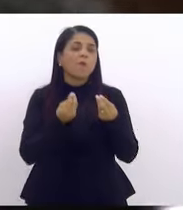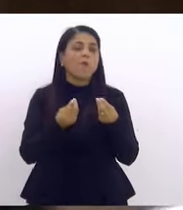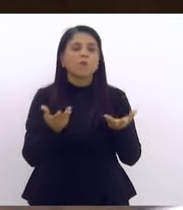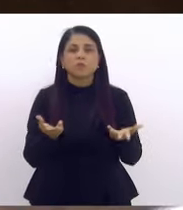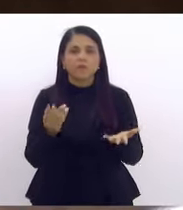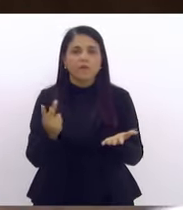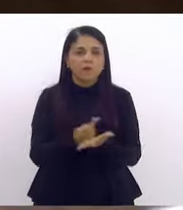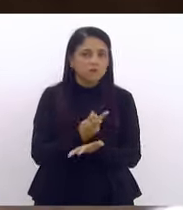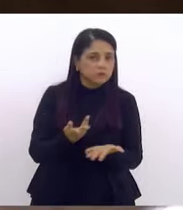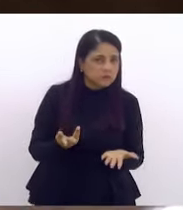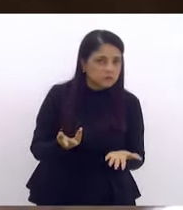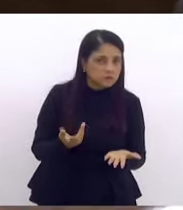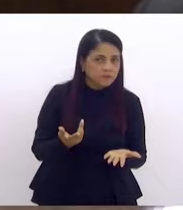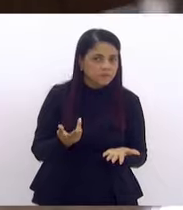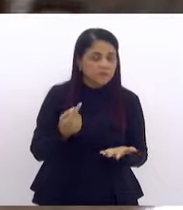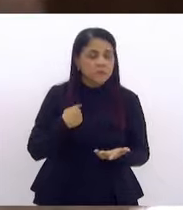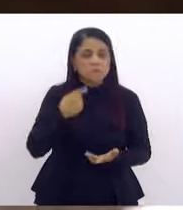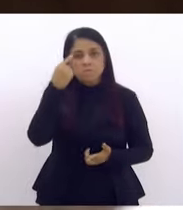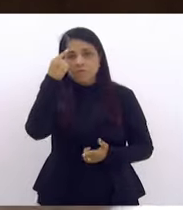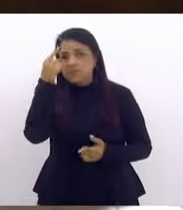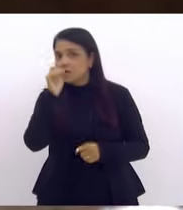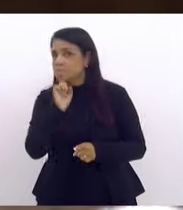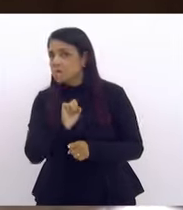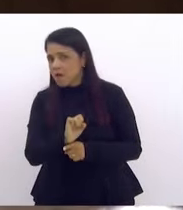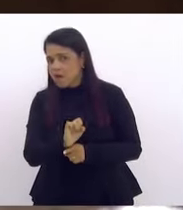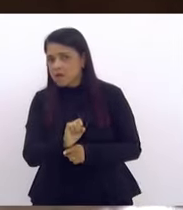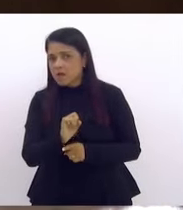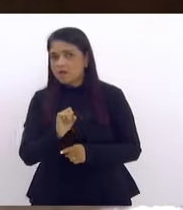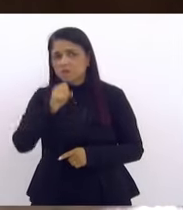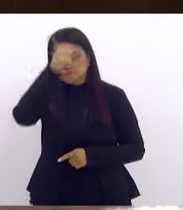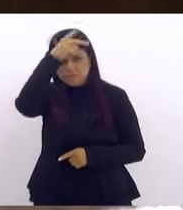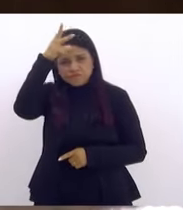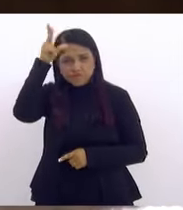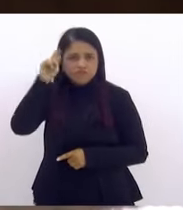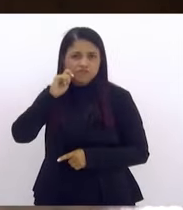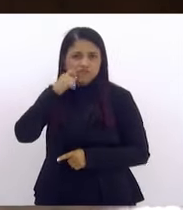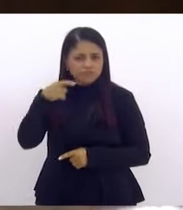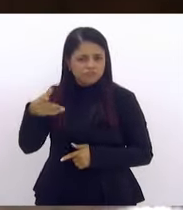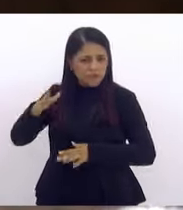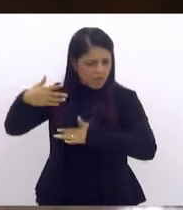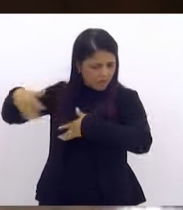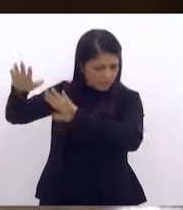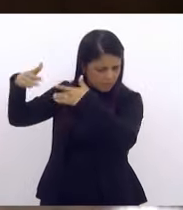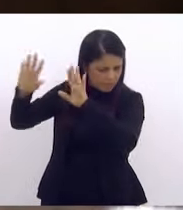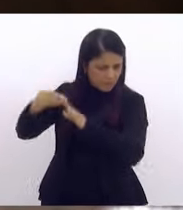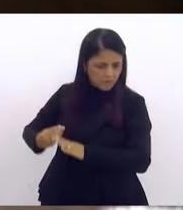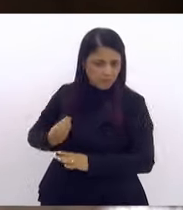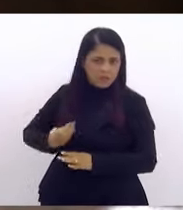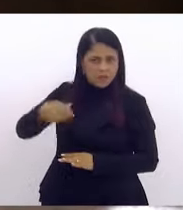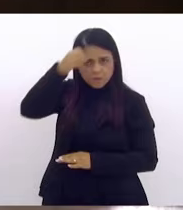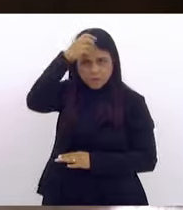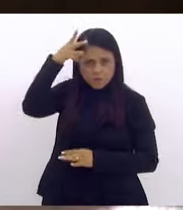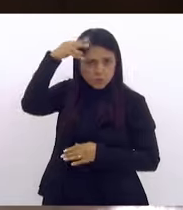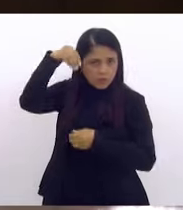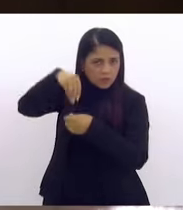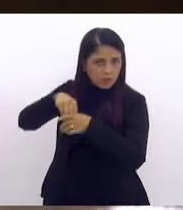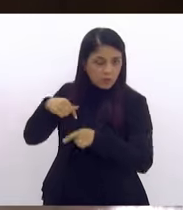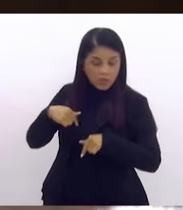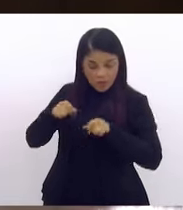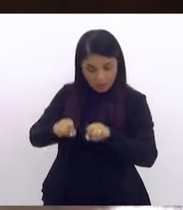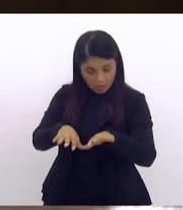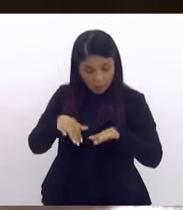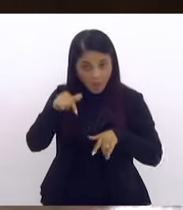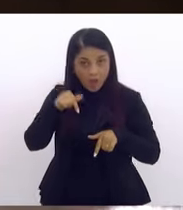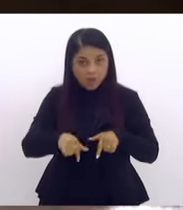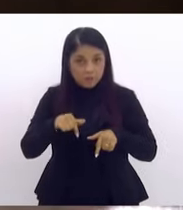dar. Parem para pensar em relação a isso. Deixe o prefeito Eduardo Paes tocar a vida dele na prefeitura. Nós estamos aqui no parlamento